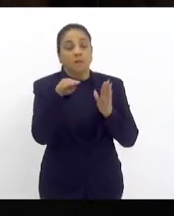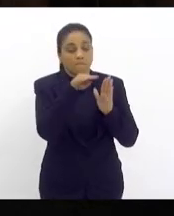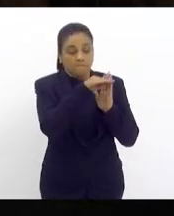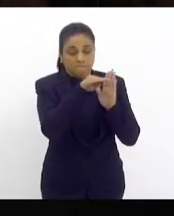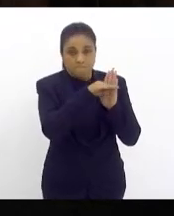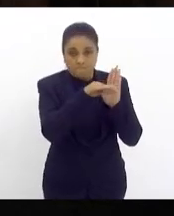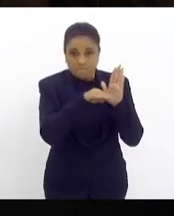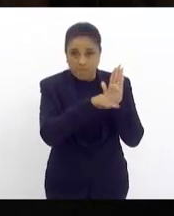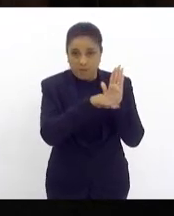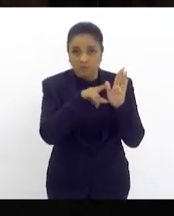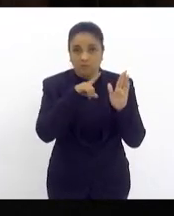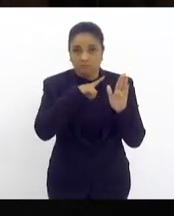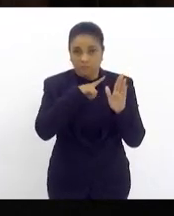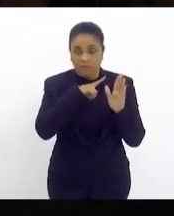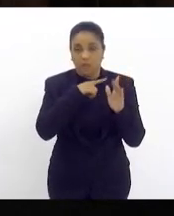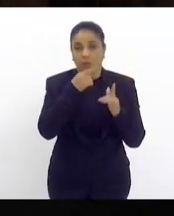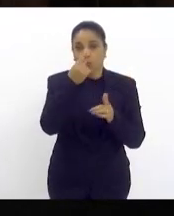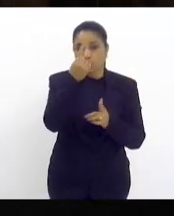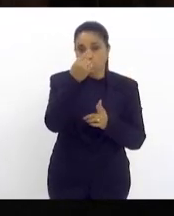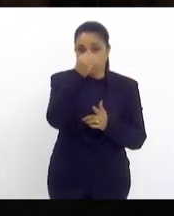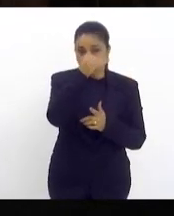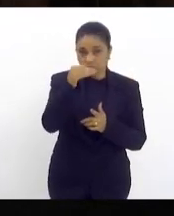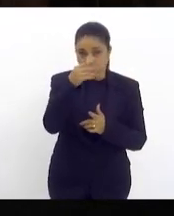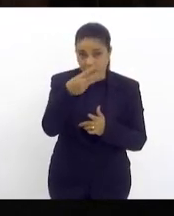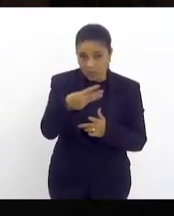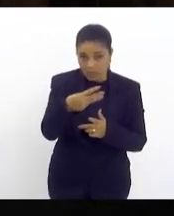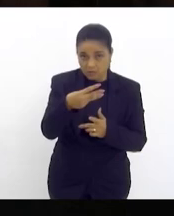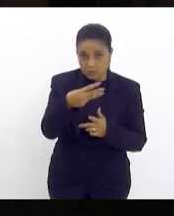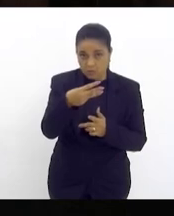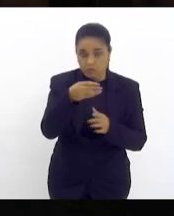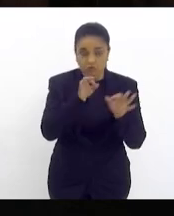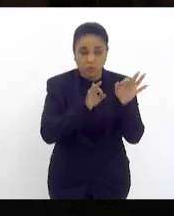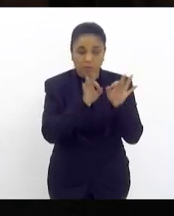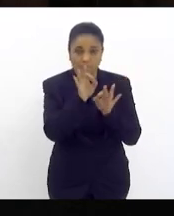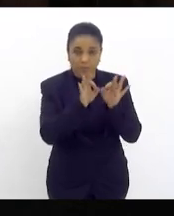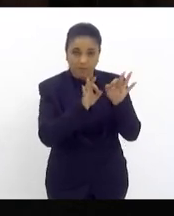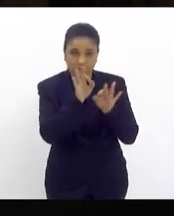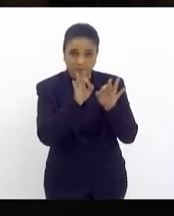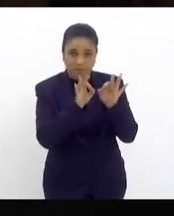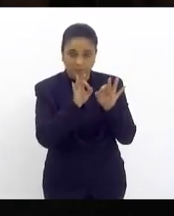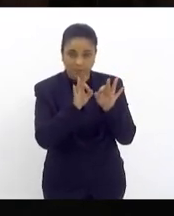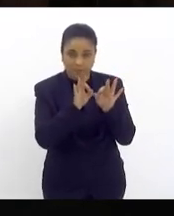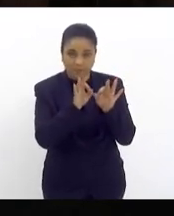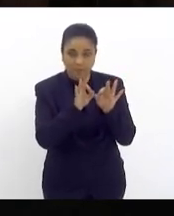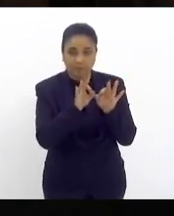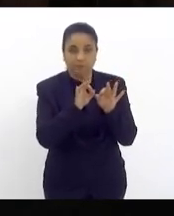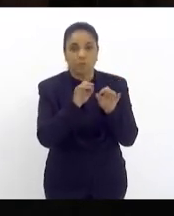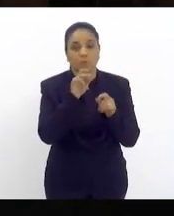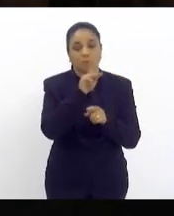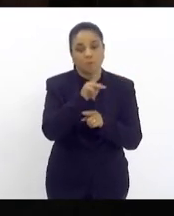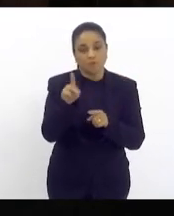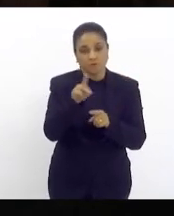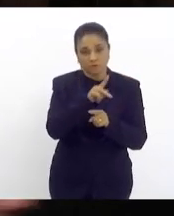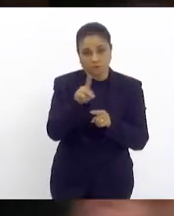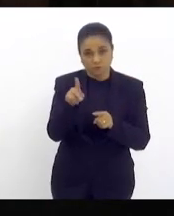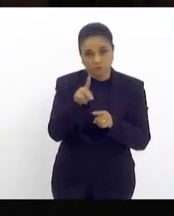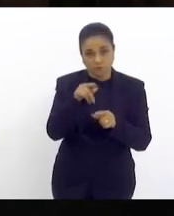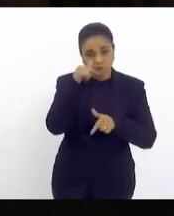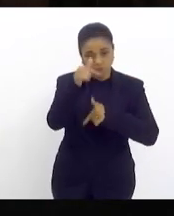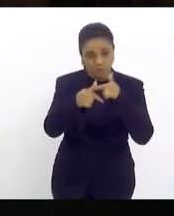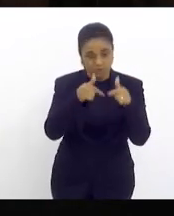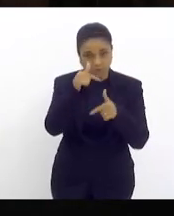a questão de um terço que já existe um terço de planejamento para os professores que já existe